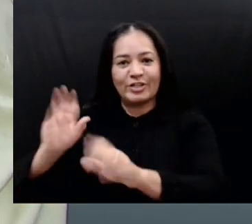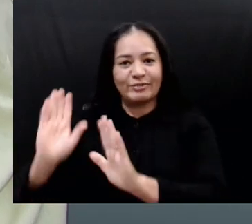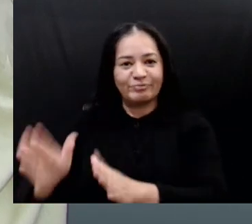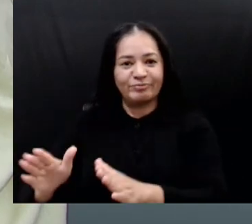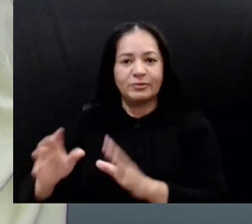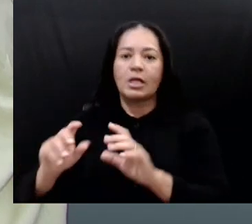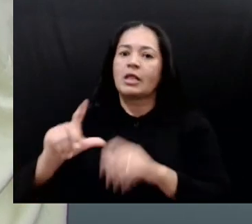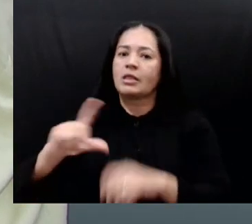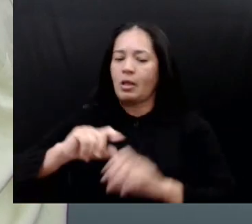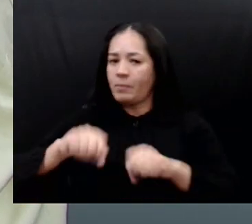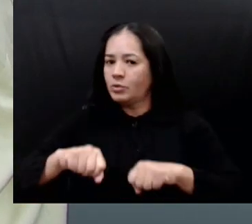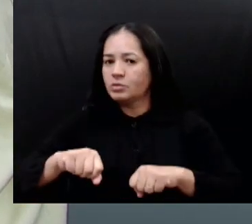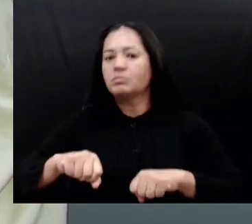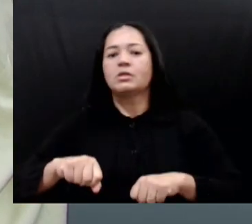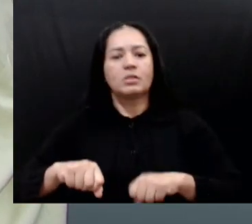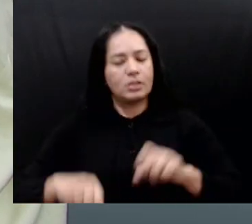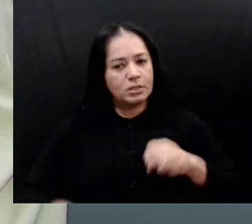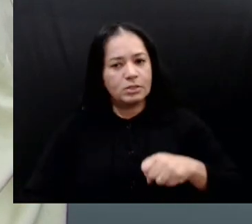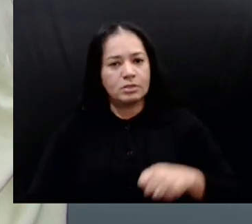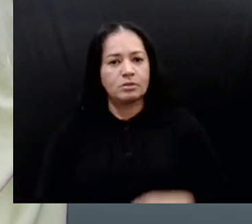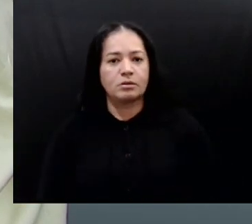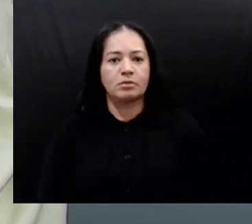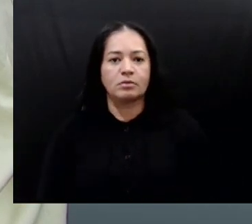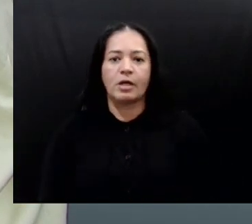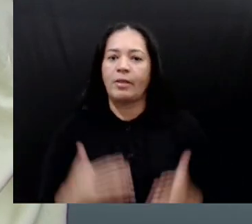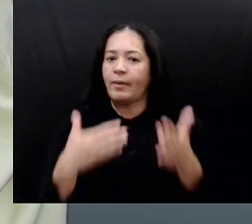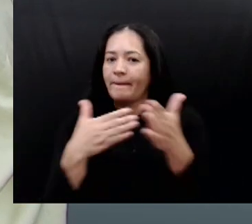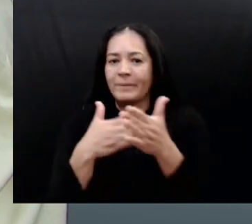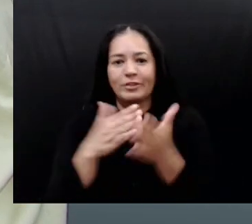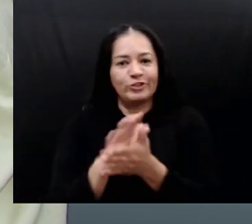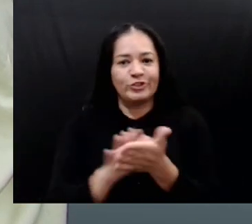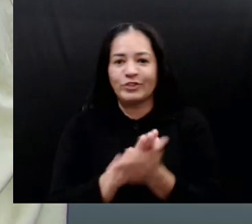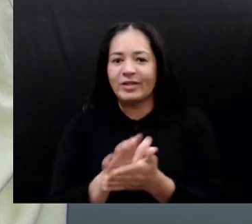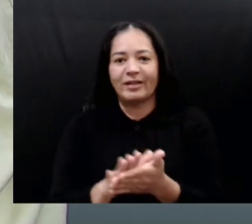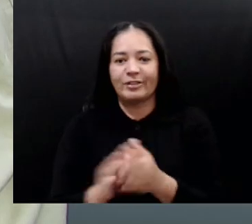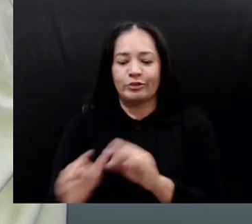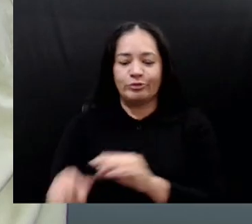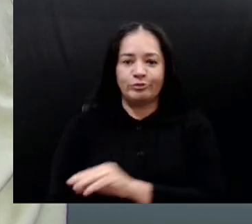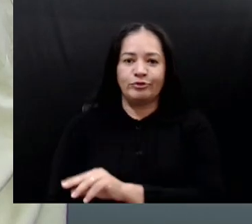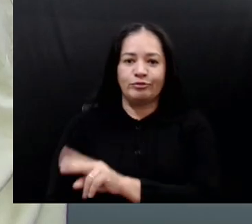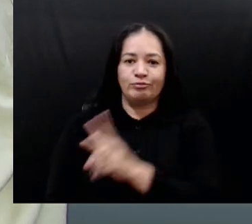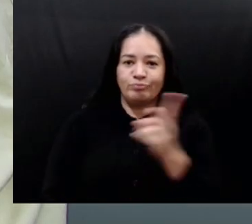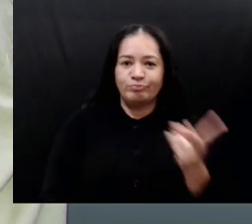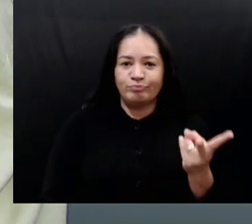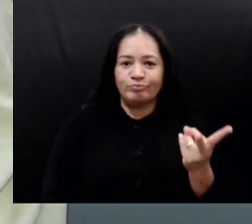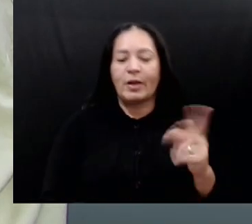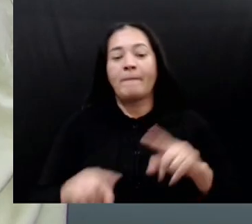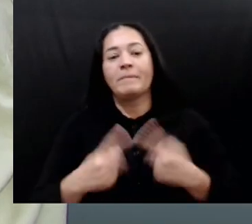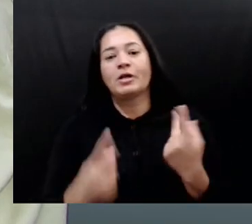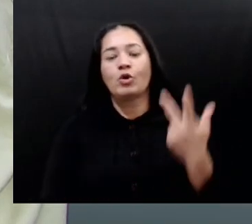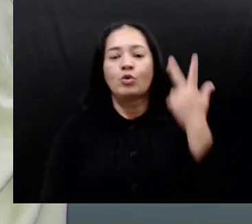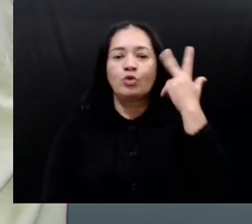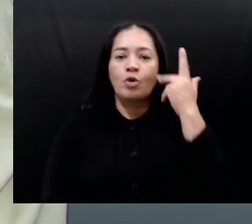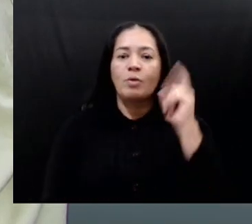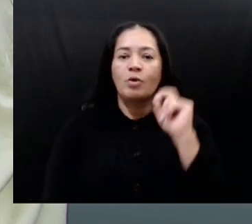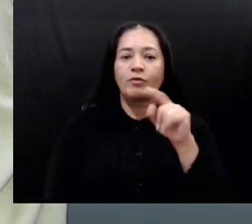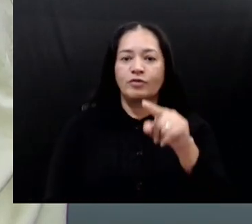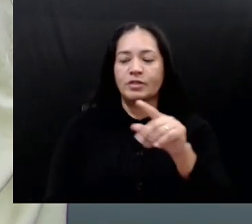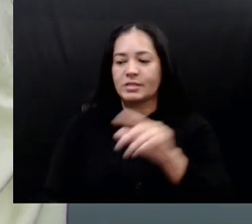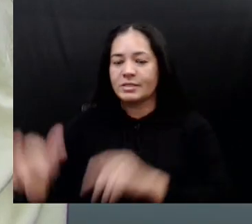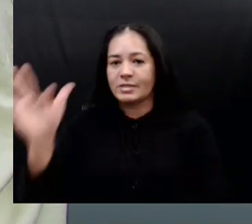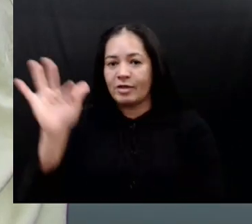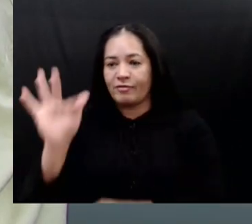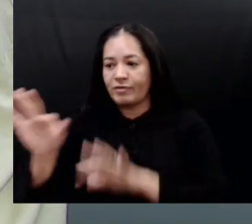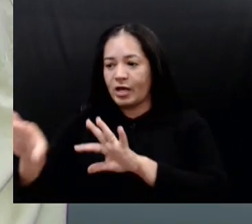nenhuma uma questão que impeça ele de fazer essa transição, né? Mas o mais comum é quando você finaliza a graduação, que é um período que